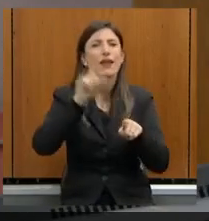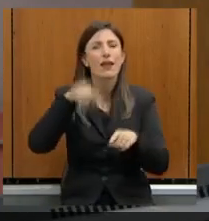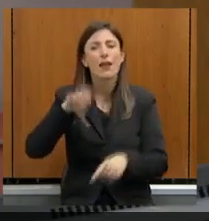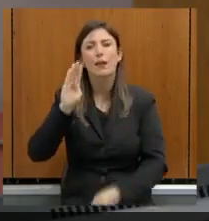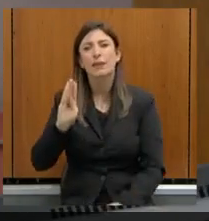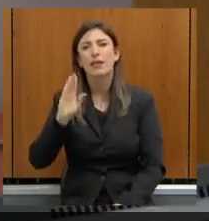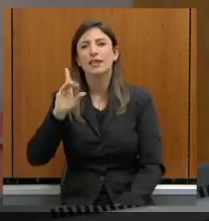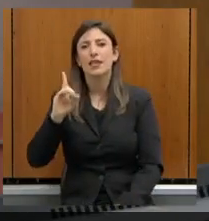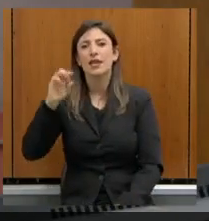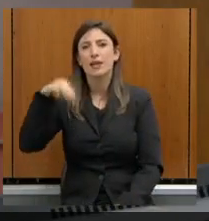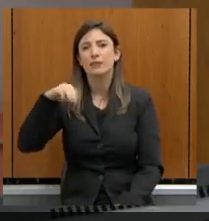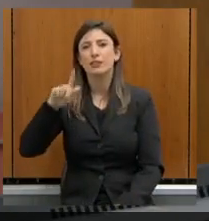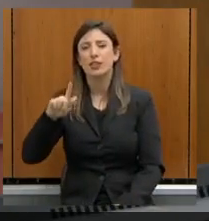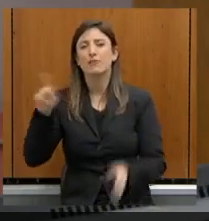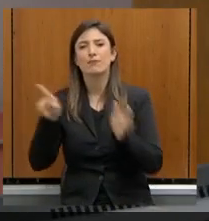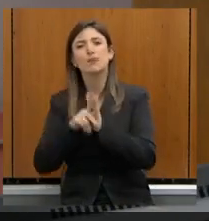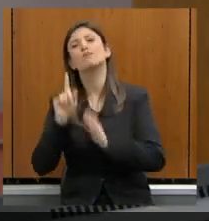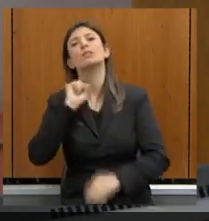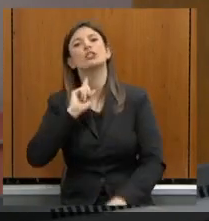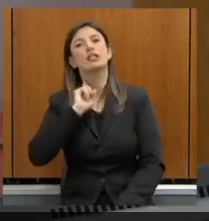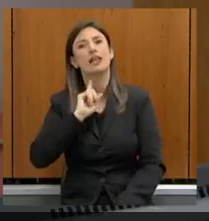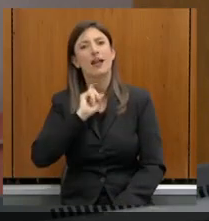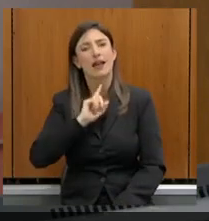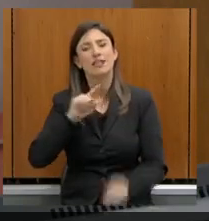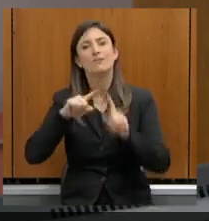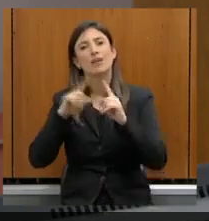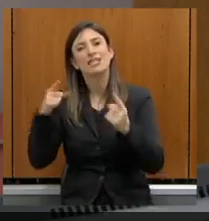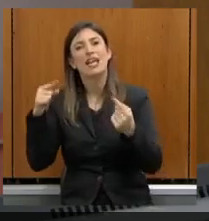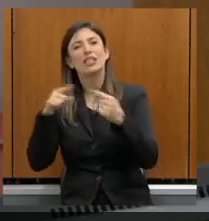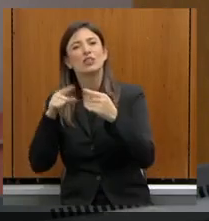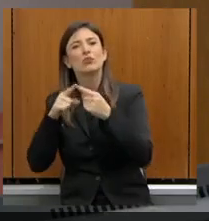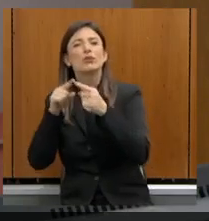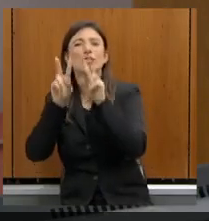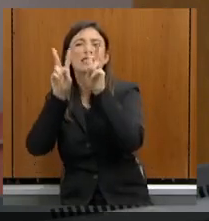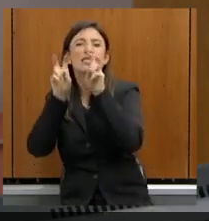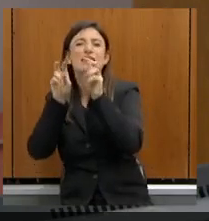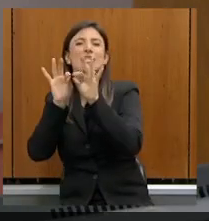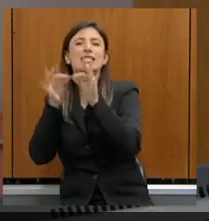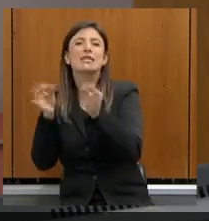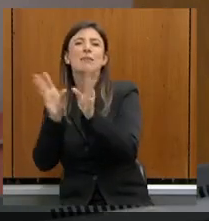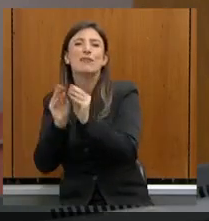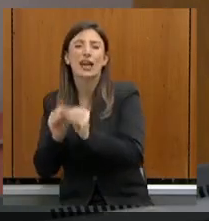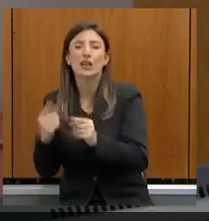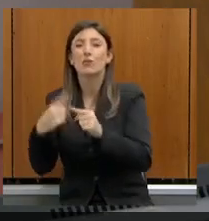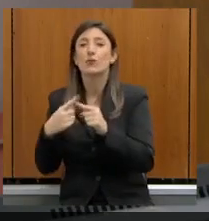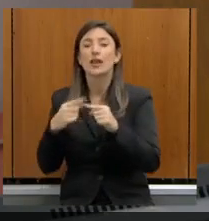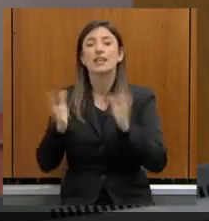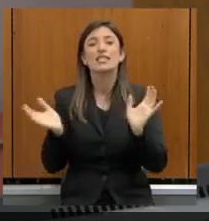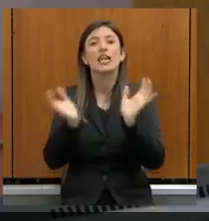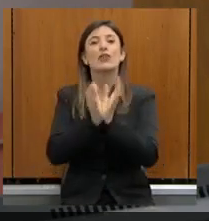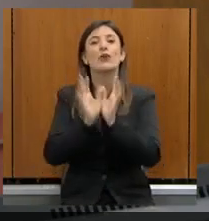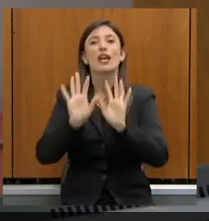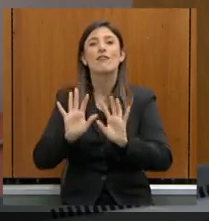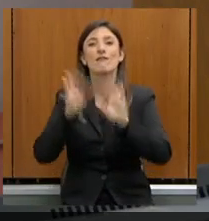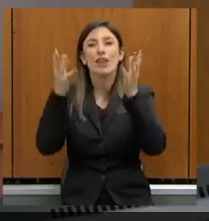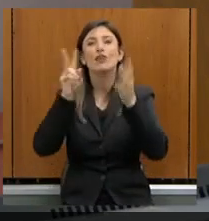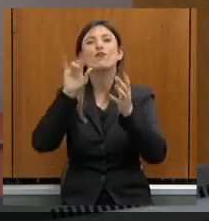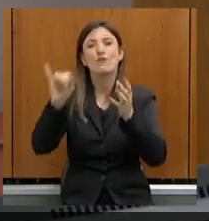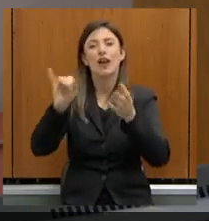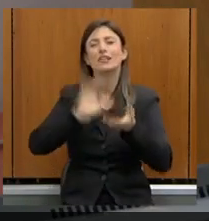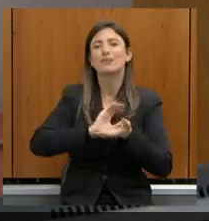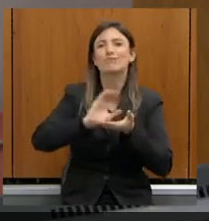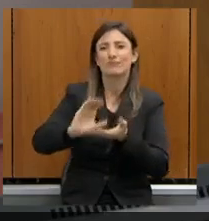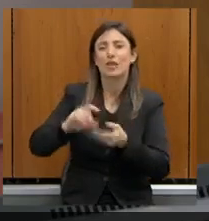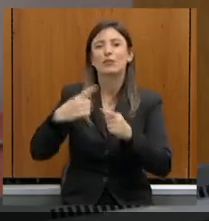Gerais, e ele vem simplificado porque aí o setor de eventos finalmente vai ser atendido